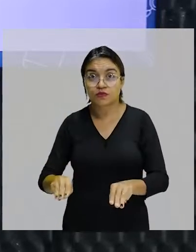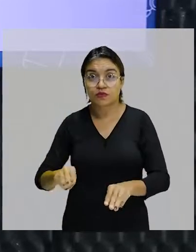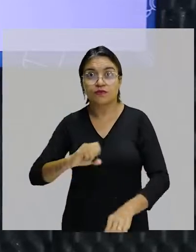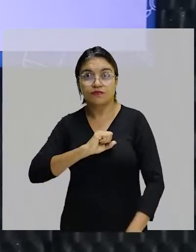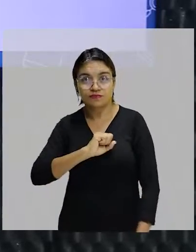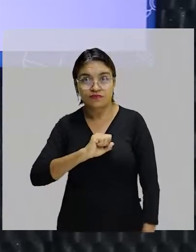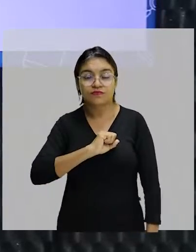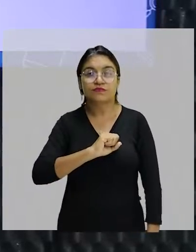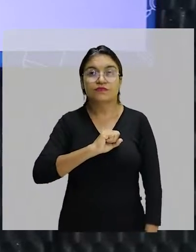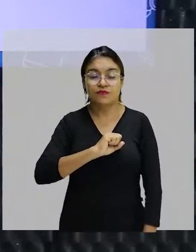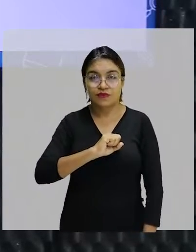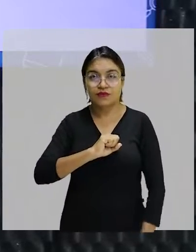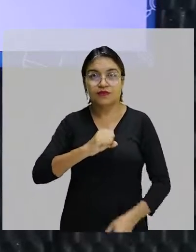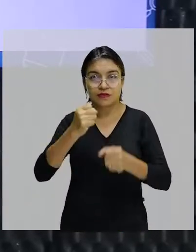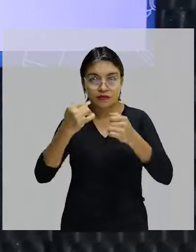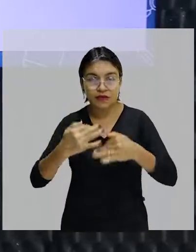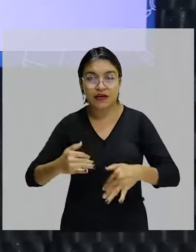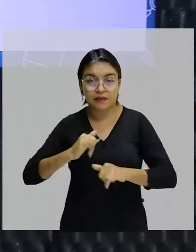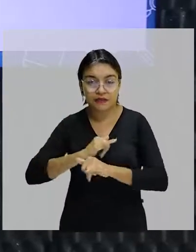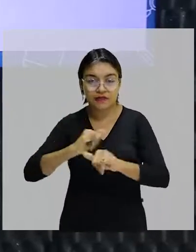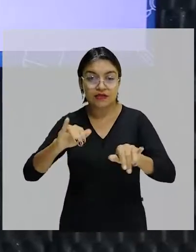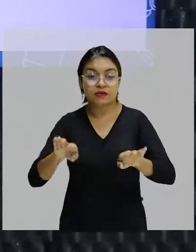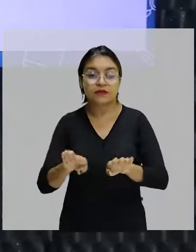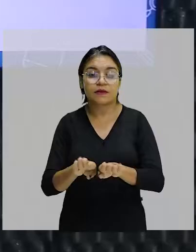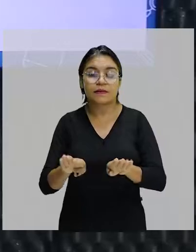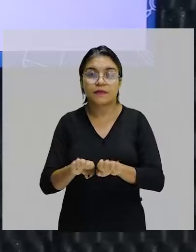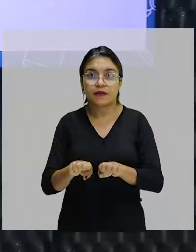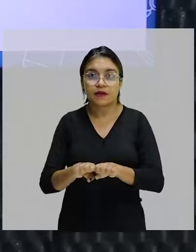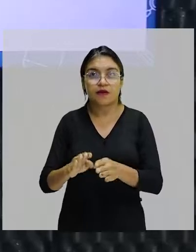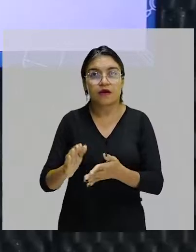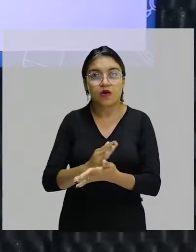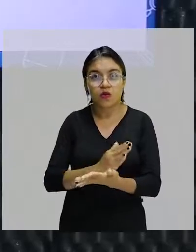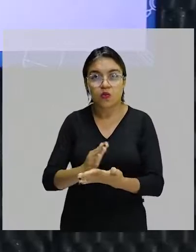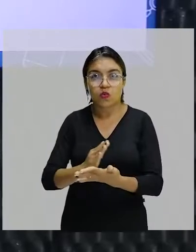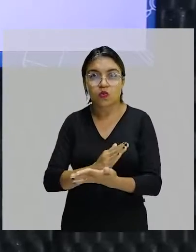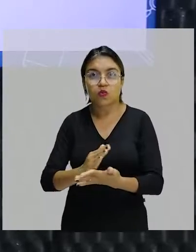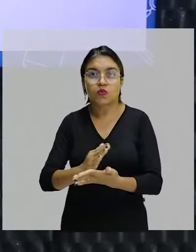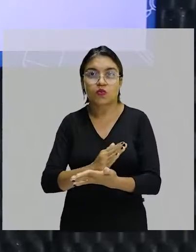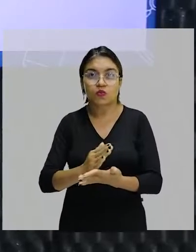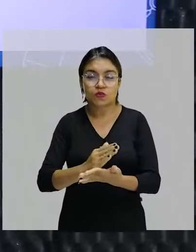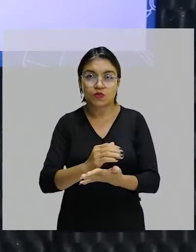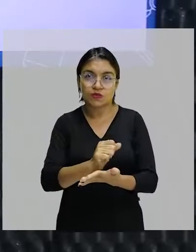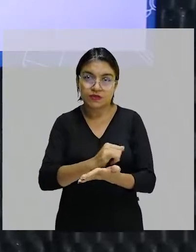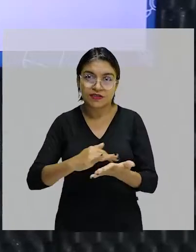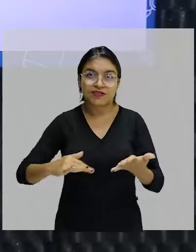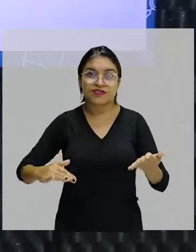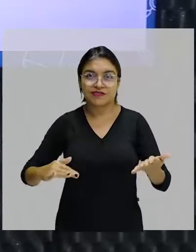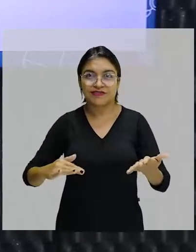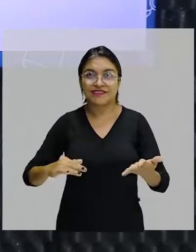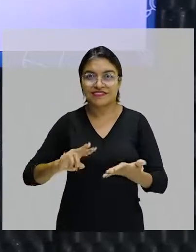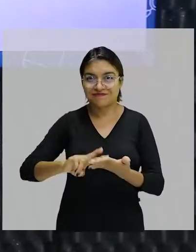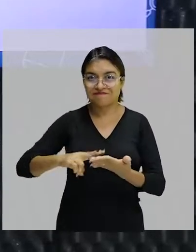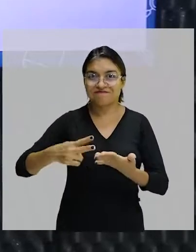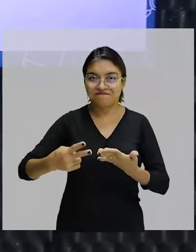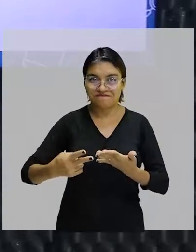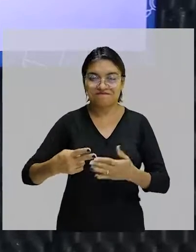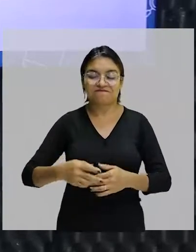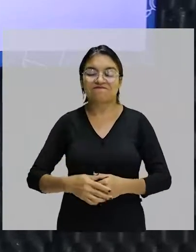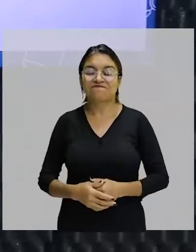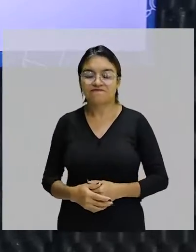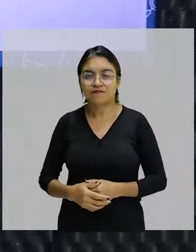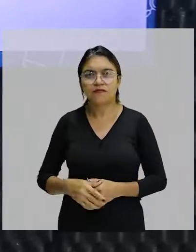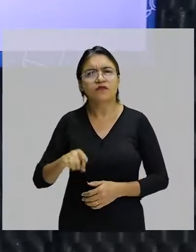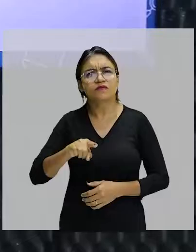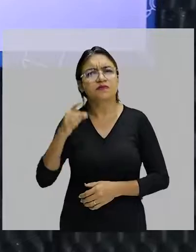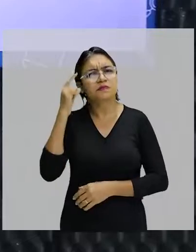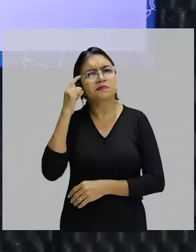dessa informação para vocês. E, por fim, eu vou fazer alguns exercícios de interpretação. Mas vocês devem estar pensando,